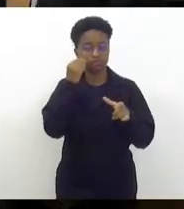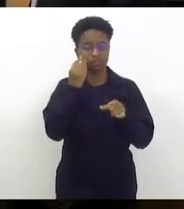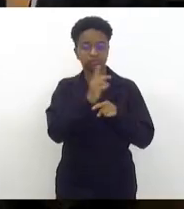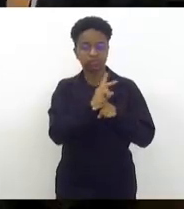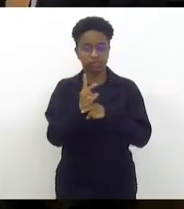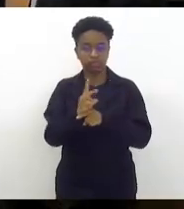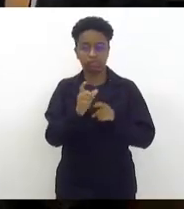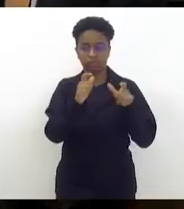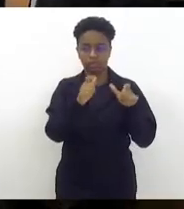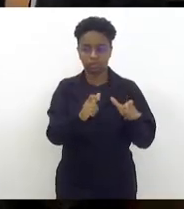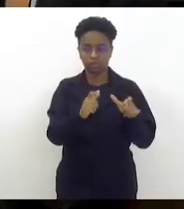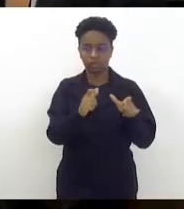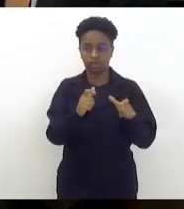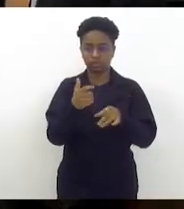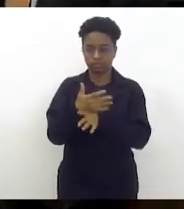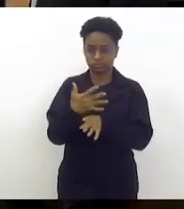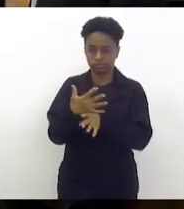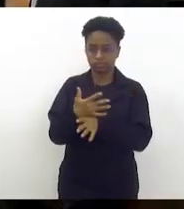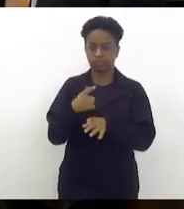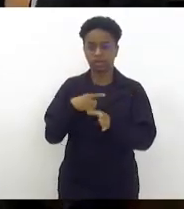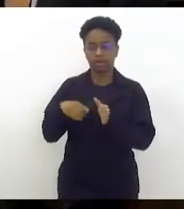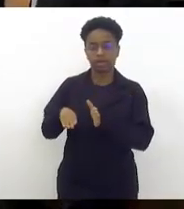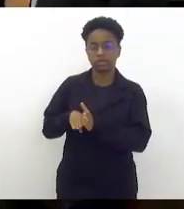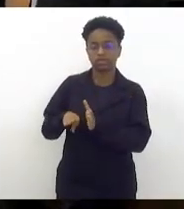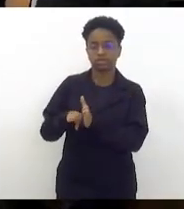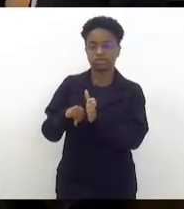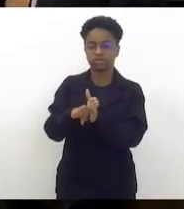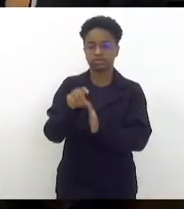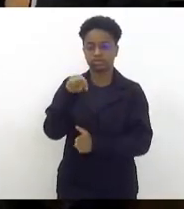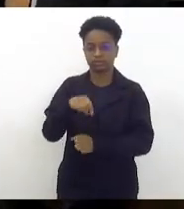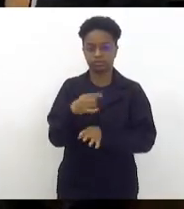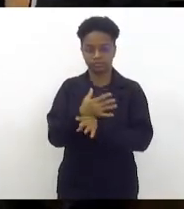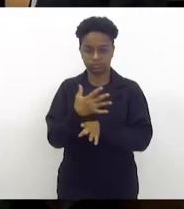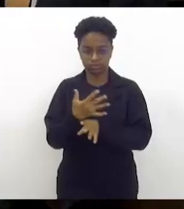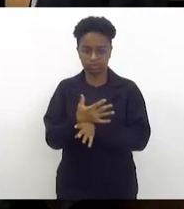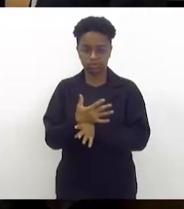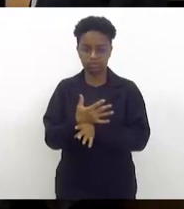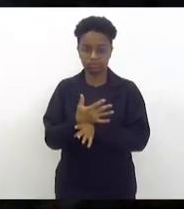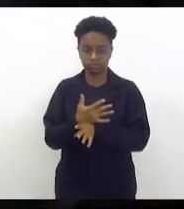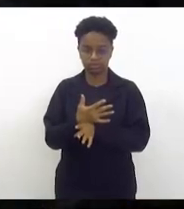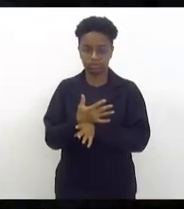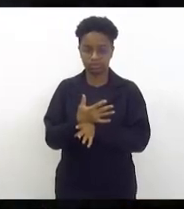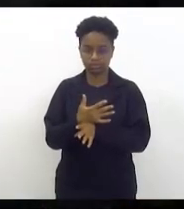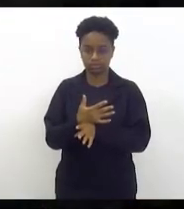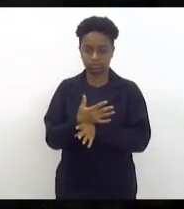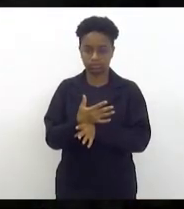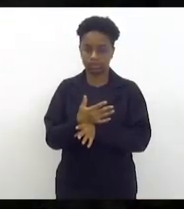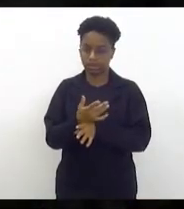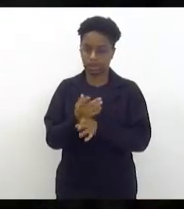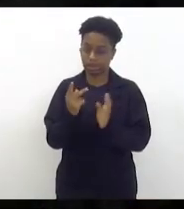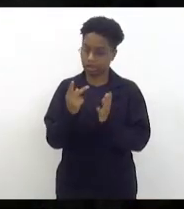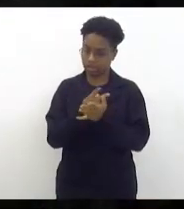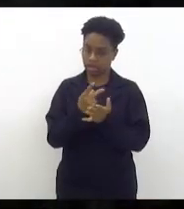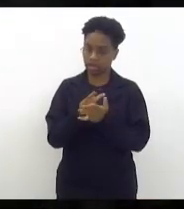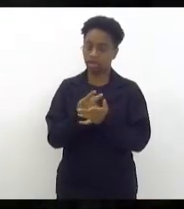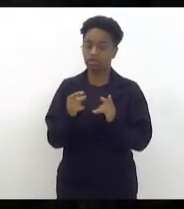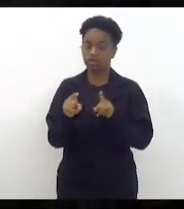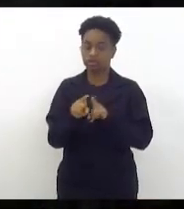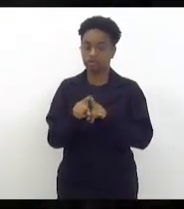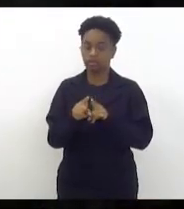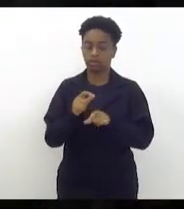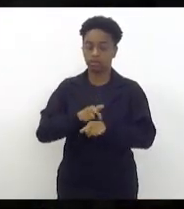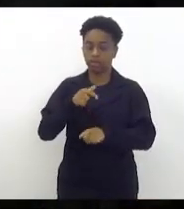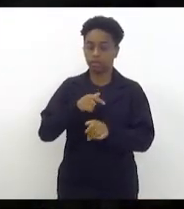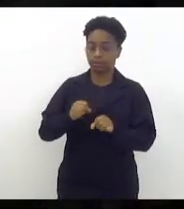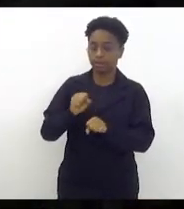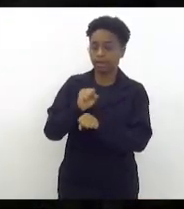espaço urbano, ou estacionamentos no centro da cidade que têm se proliferado clandestinamente, e ao estacionar, ao parar o